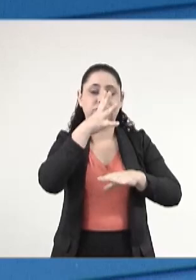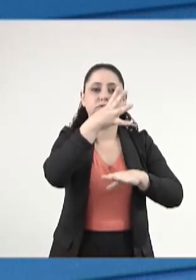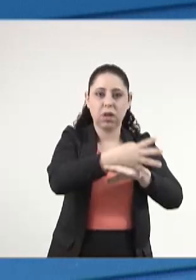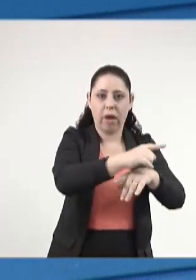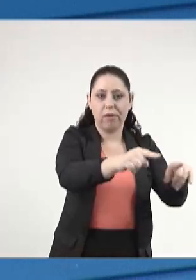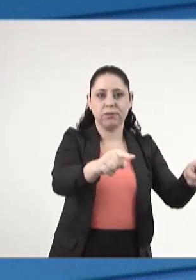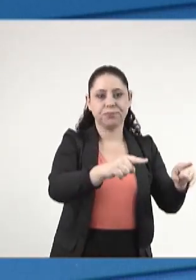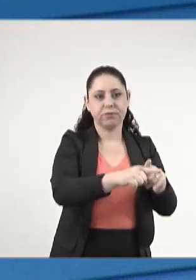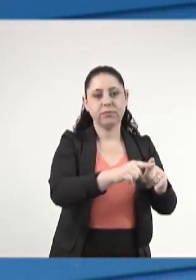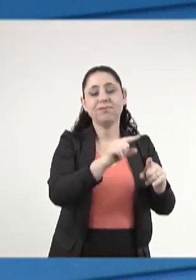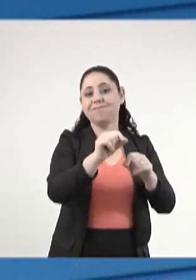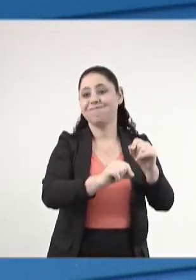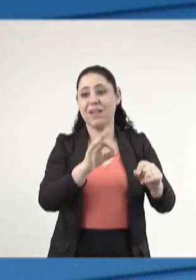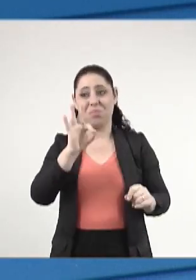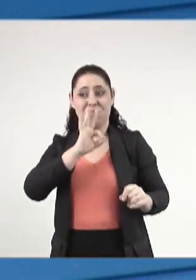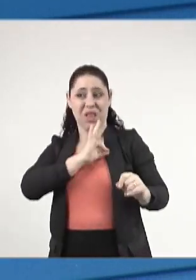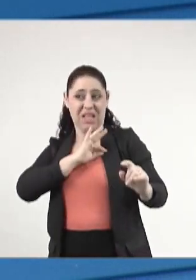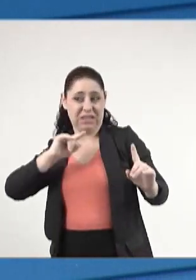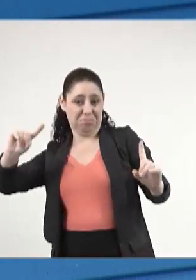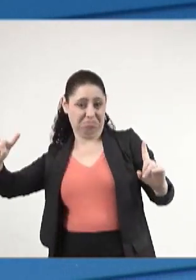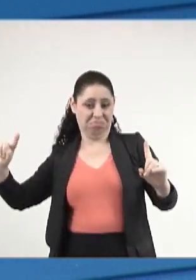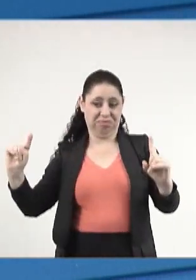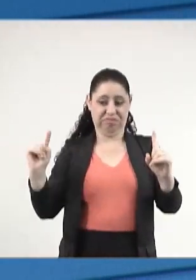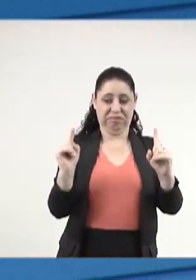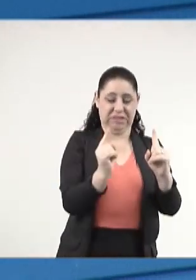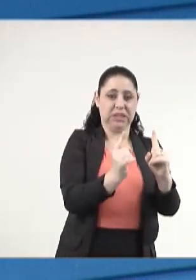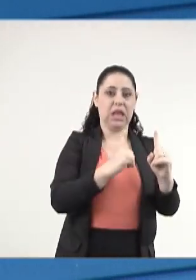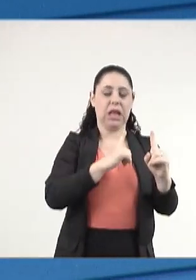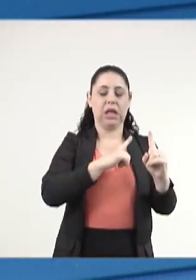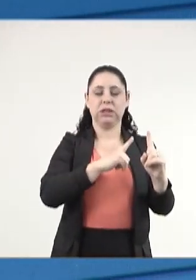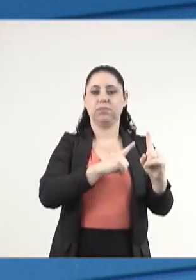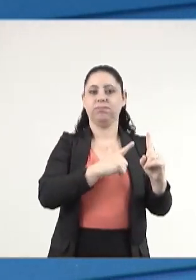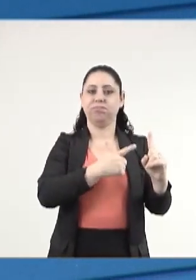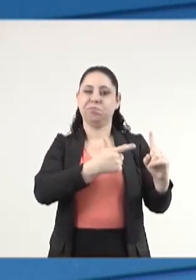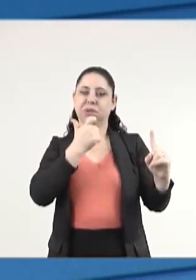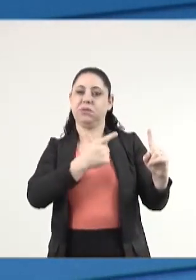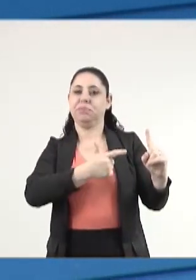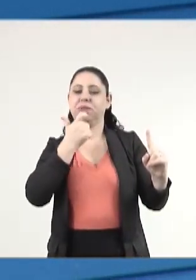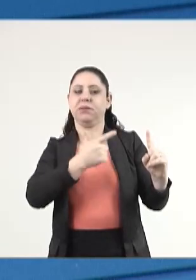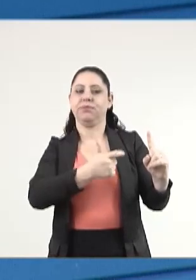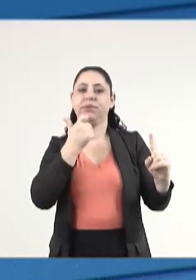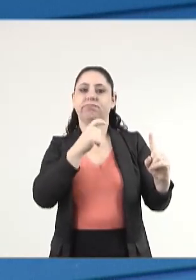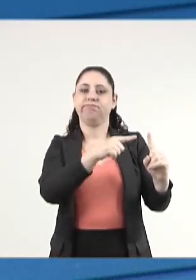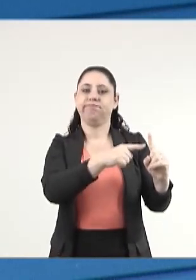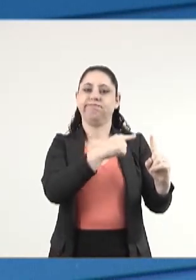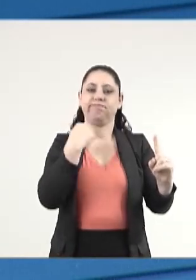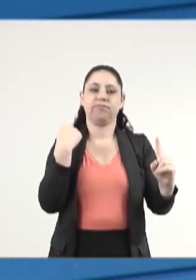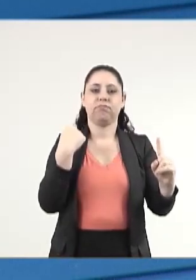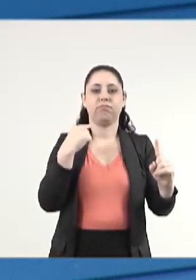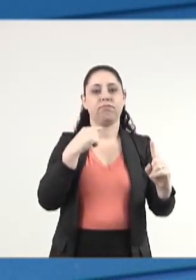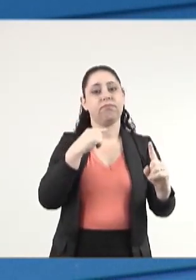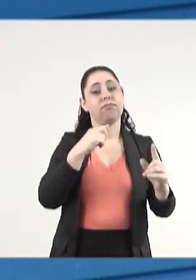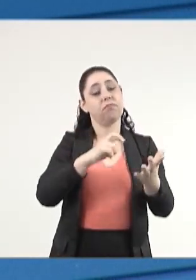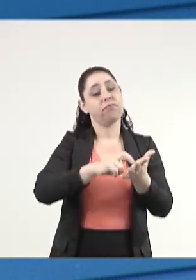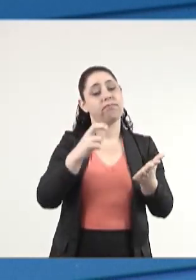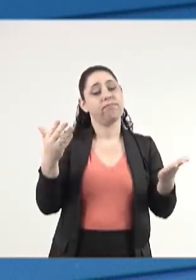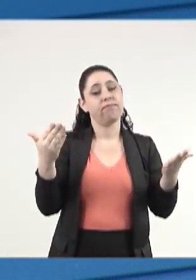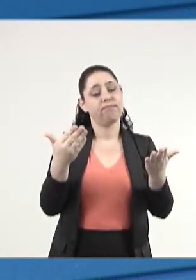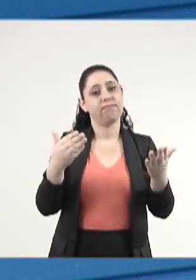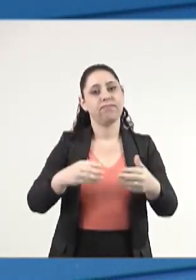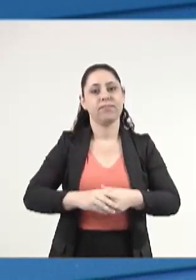há uma reação, né, da Polícia Militar do nosso estado, fazendo uma vítima hoje de manhã,